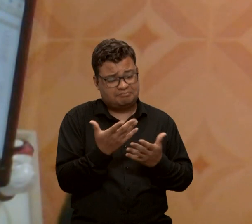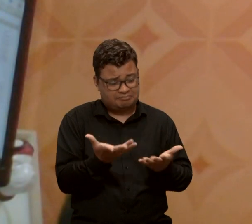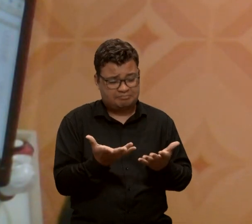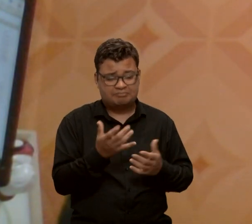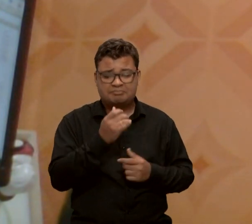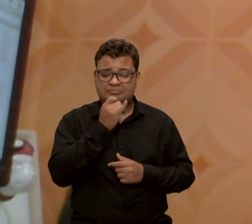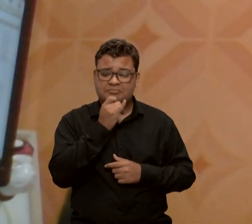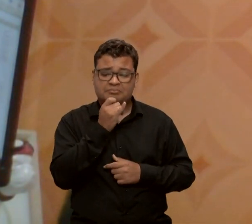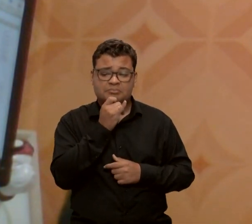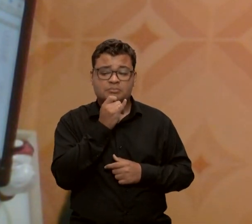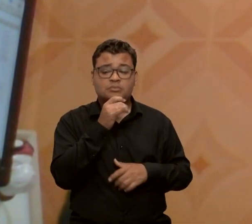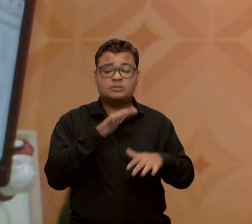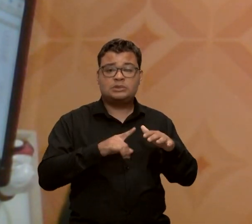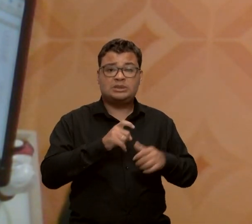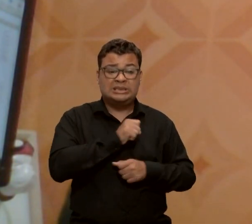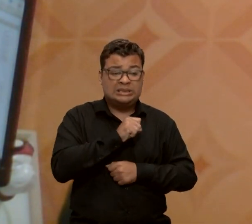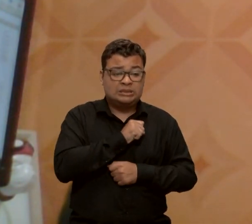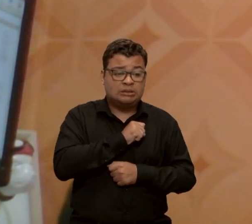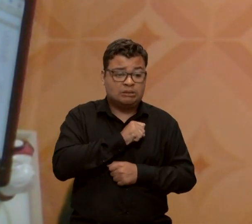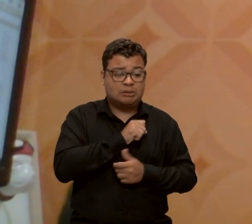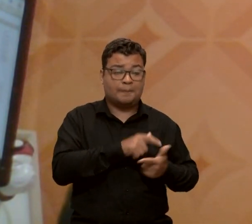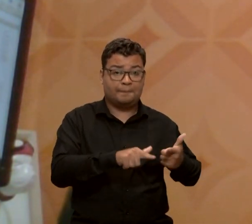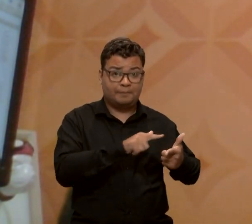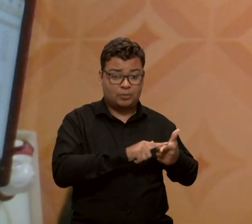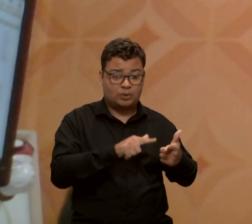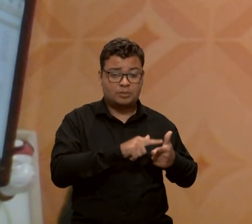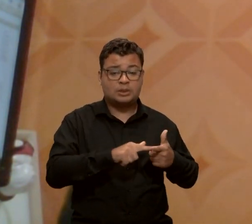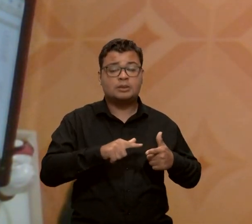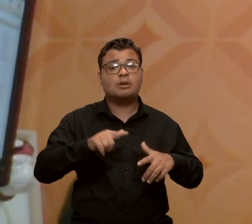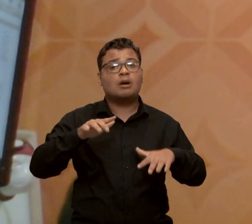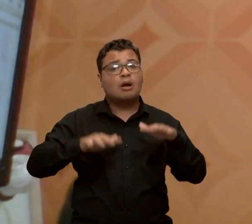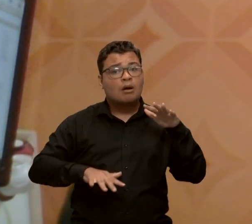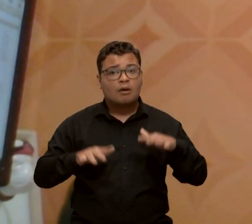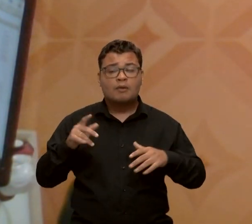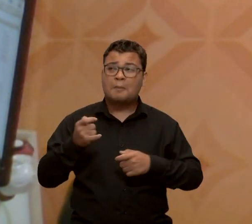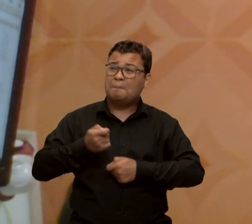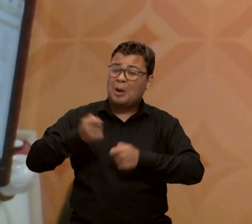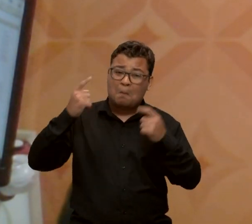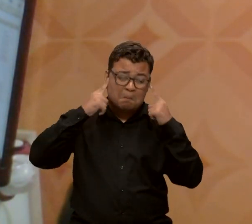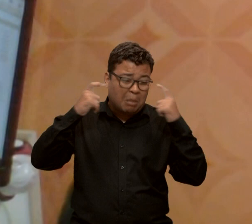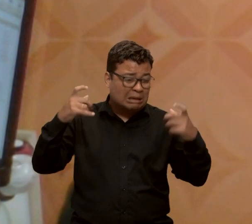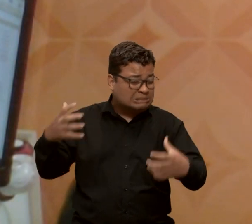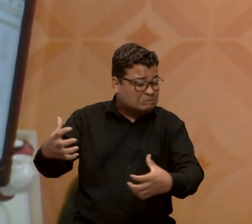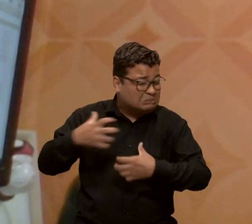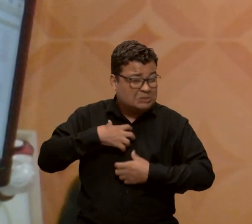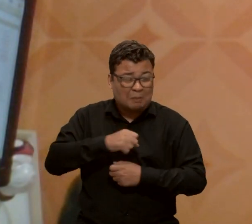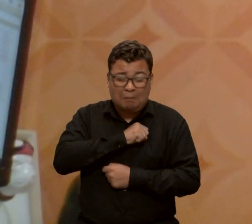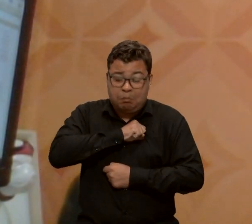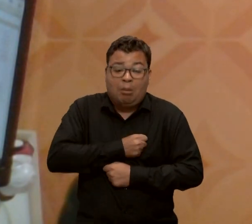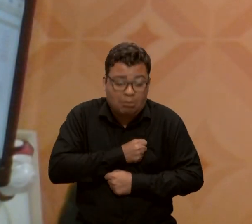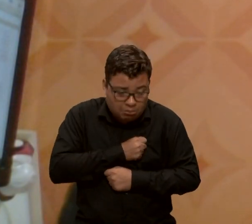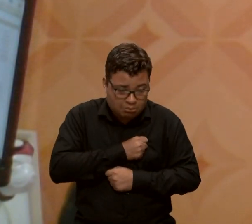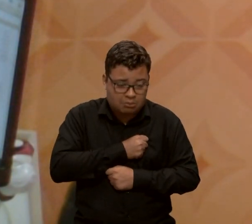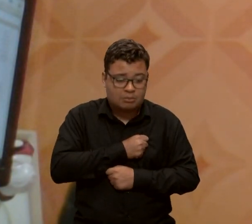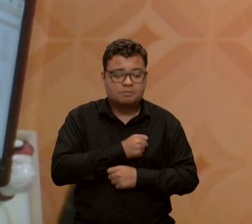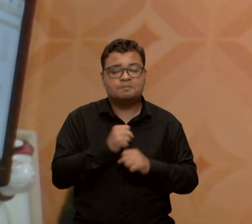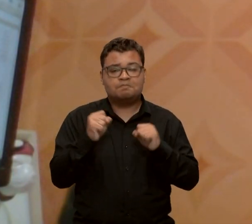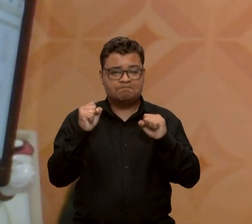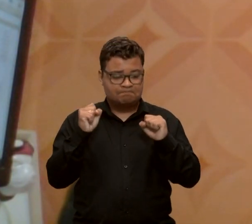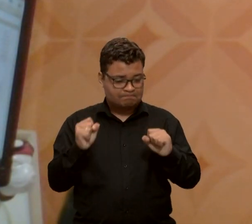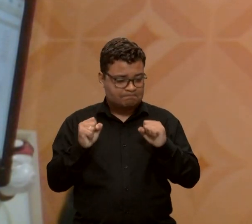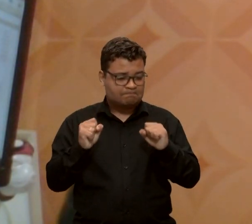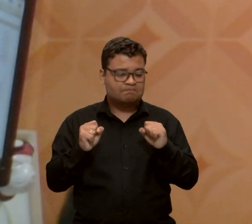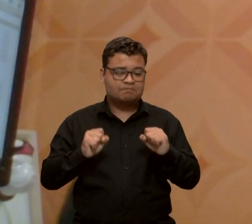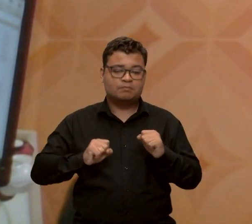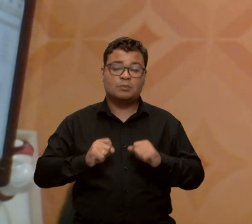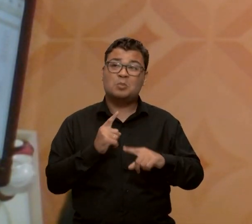o animalzinho que tem problema cardíaco, muitas vezes ele pode ter aí um ataque cardíaco por medo, né, desses ruídos, desse